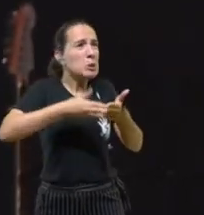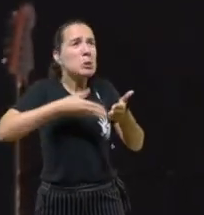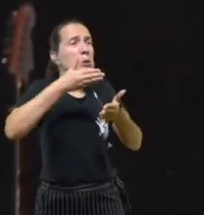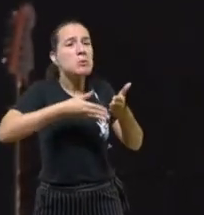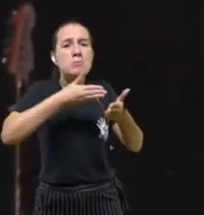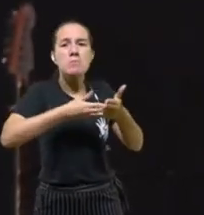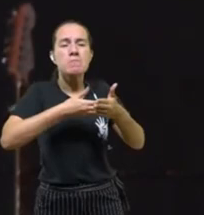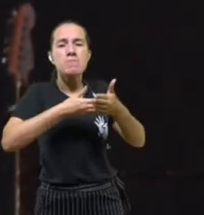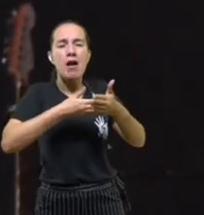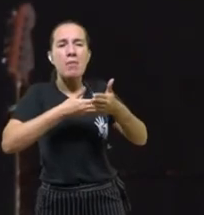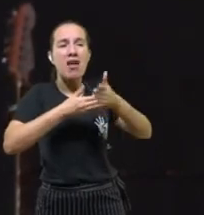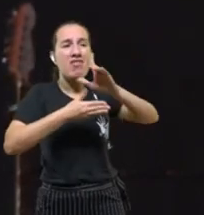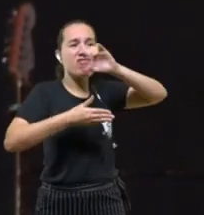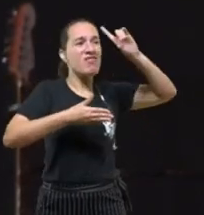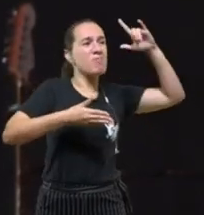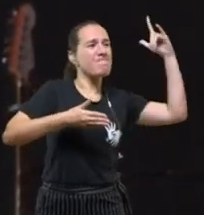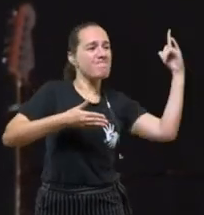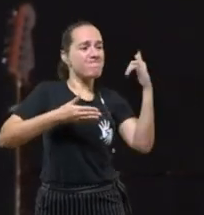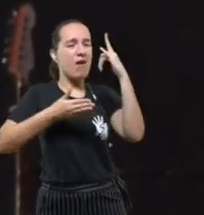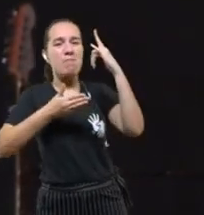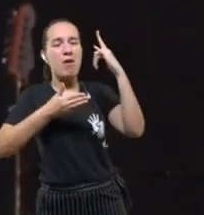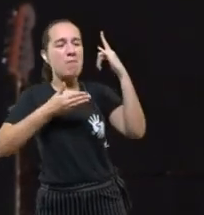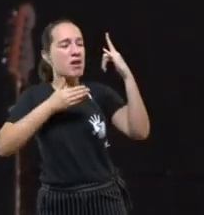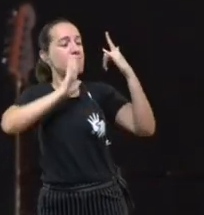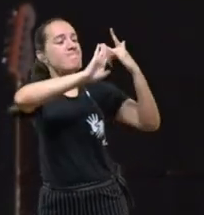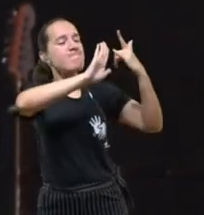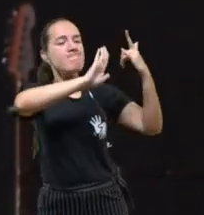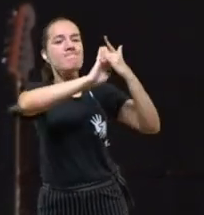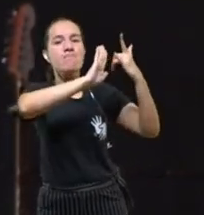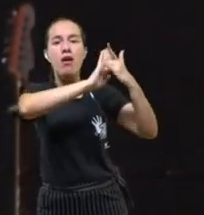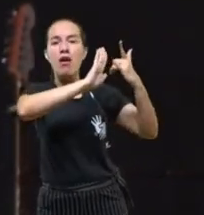de Jesus para com o seu povo.